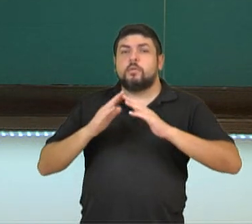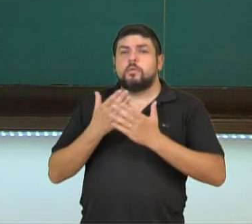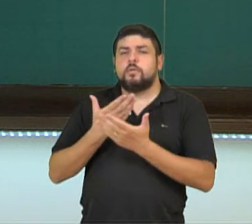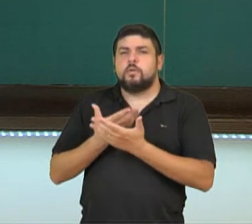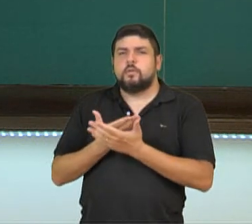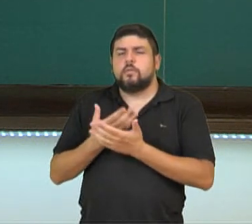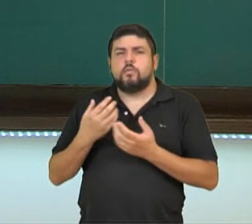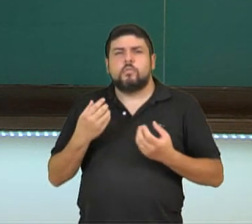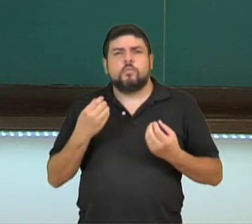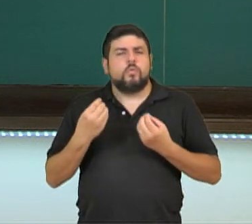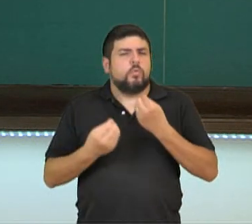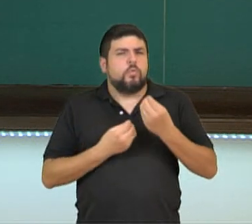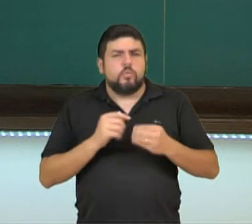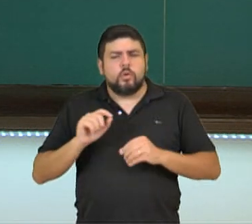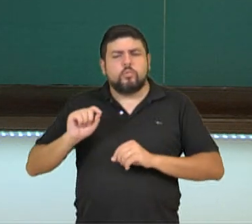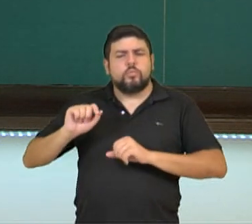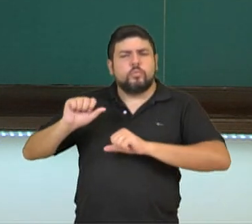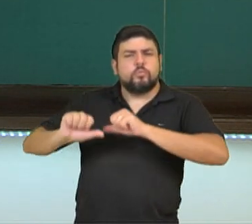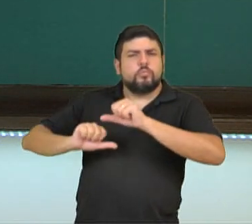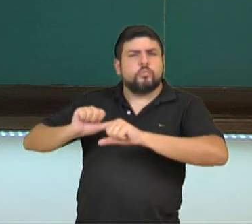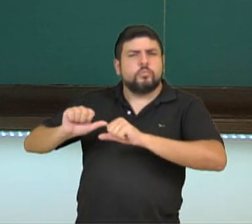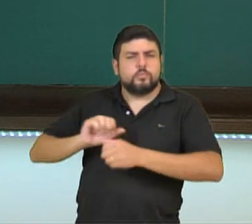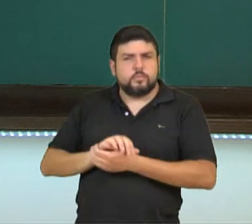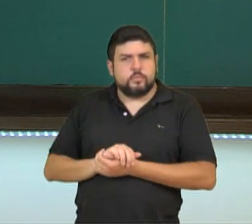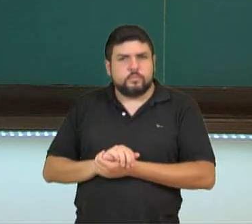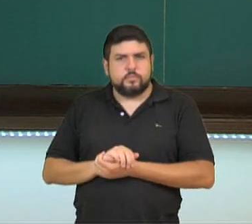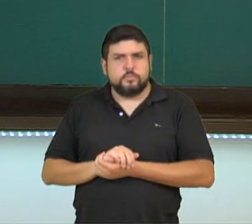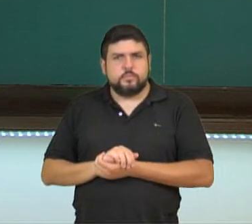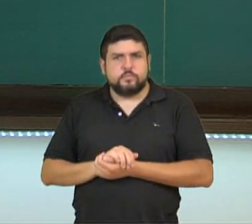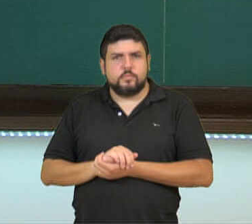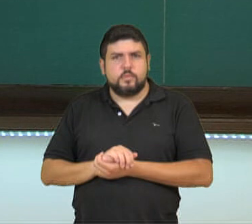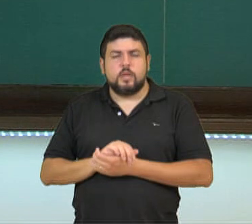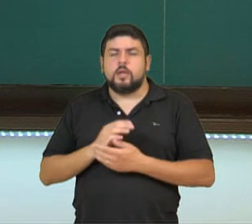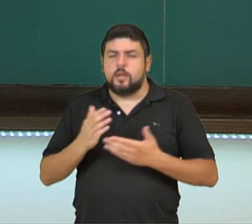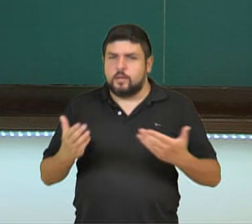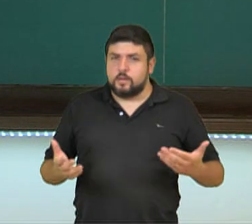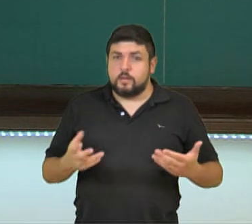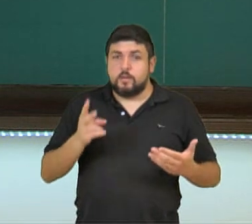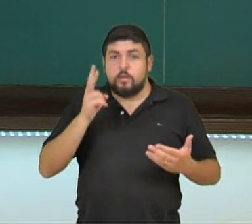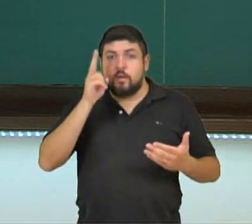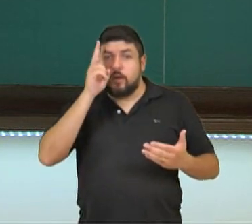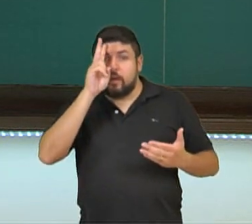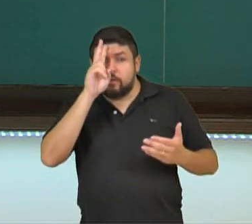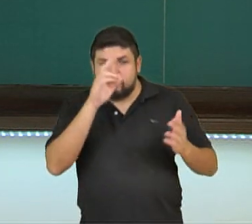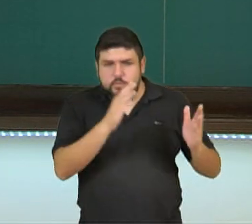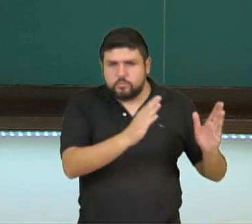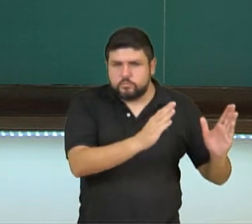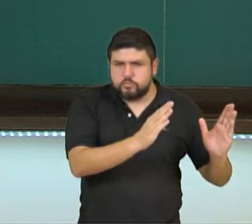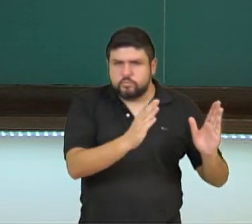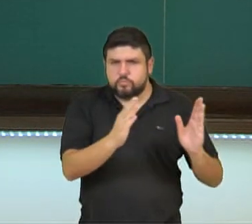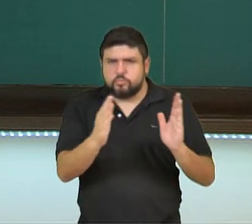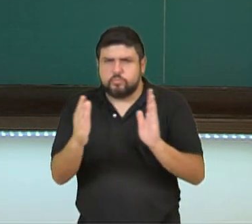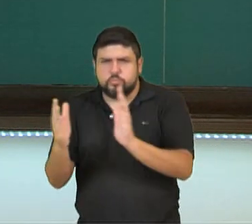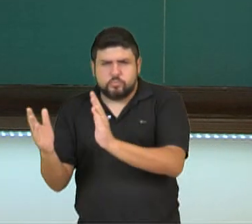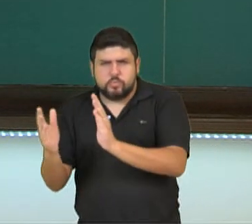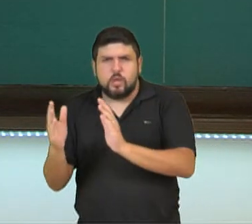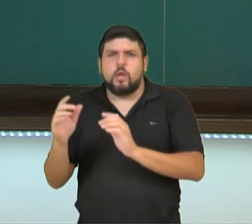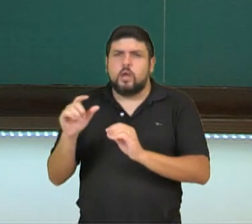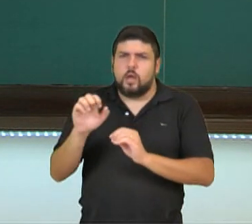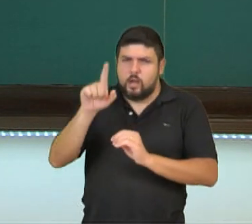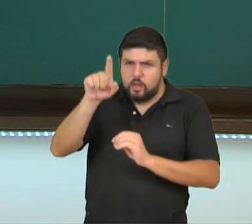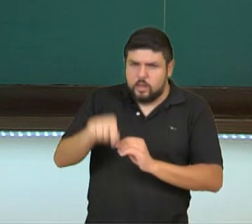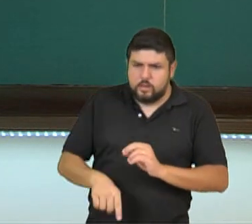as mudanças e quais são as permanências? Porque é isso que o tempo histórico está preocupado, em analisar um fato histórico,